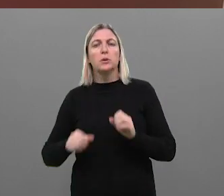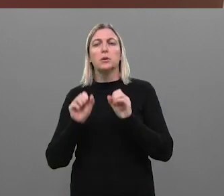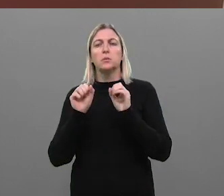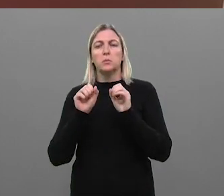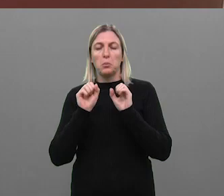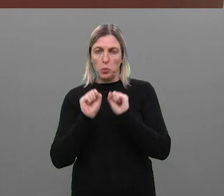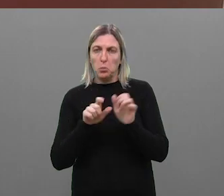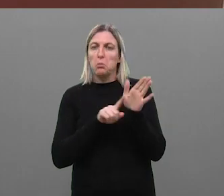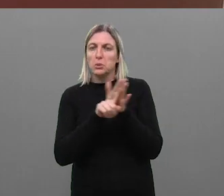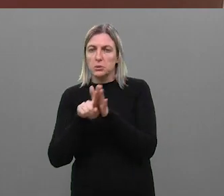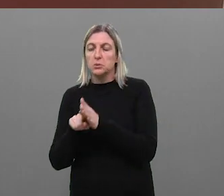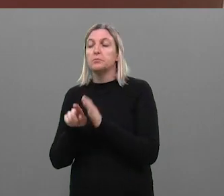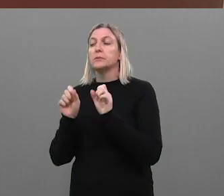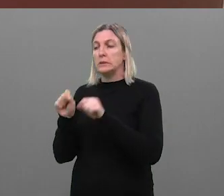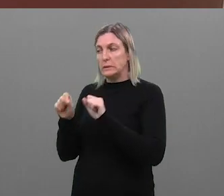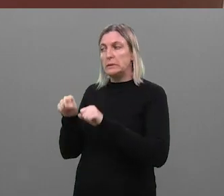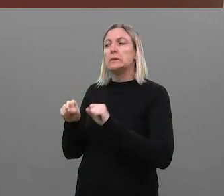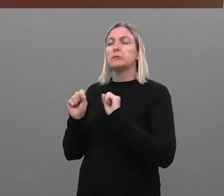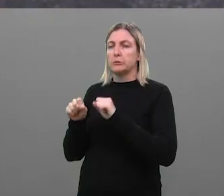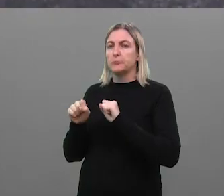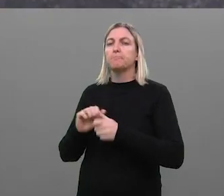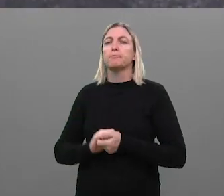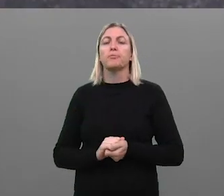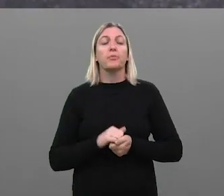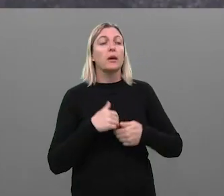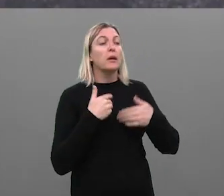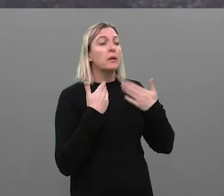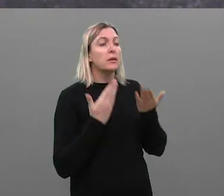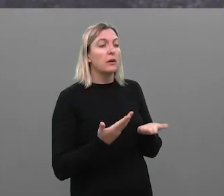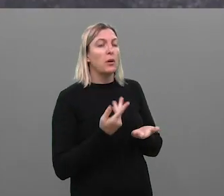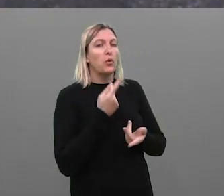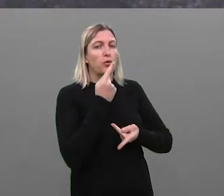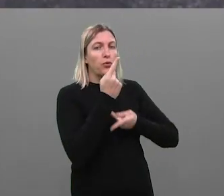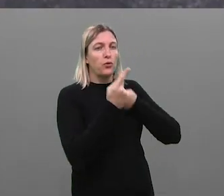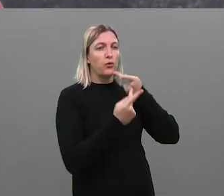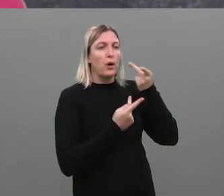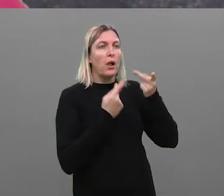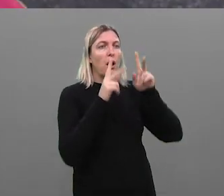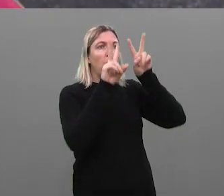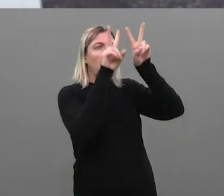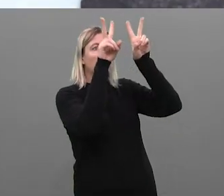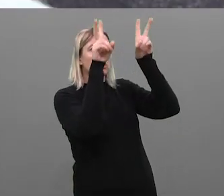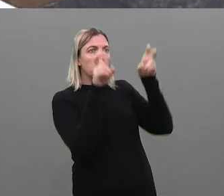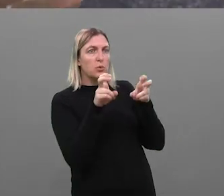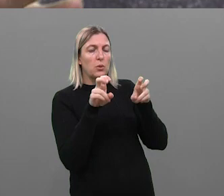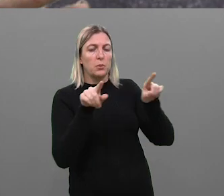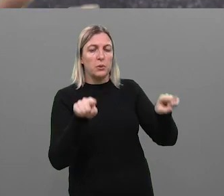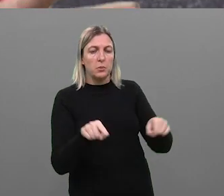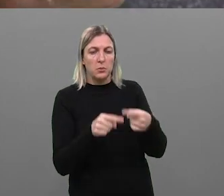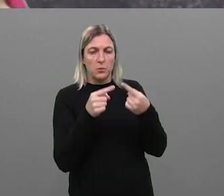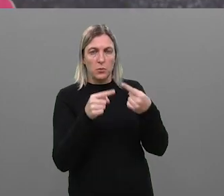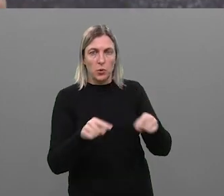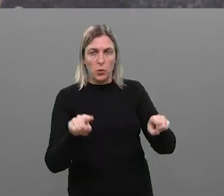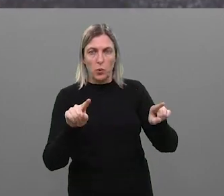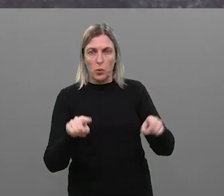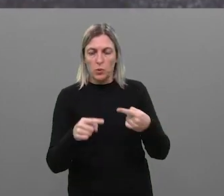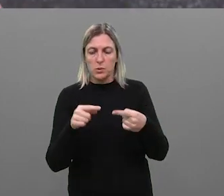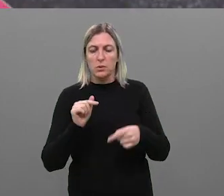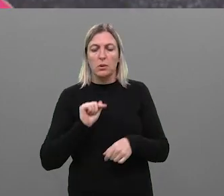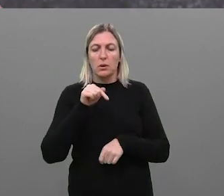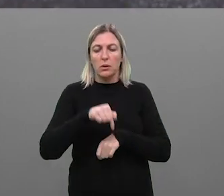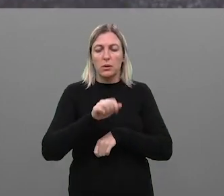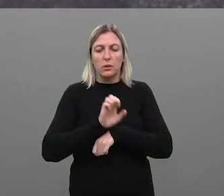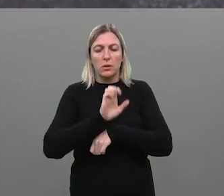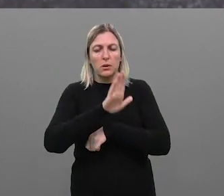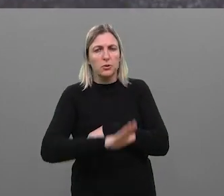disponibilidade de pesquisa enfim né ex gon a gente falar de música em Erechim especialmente por